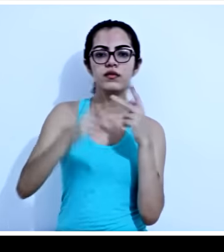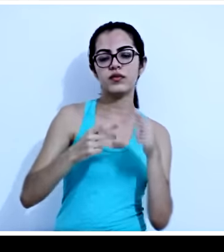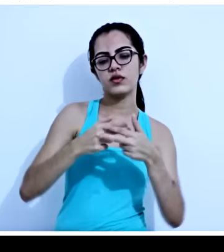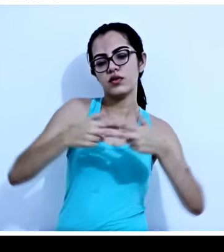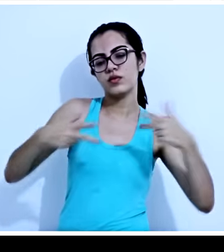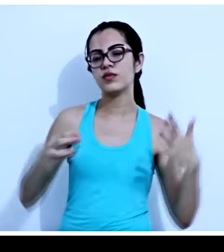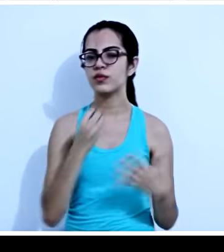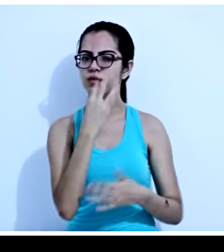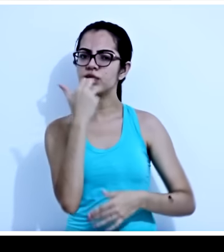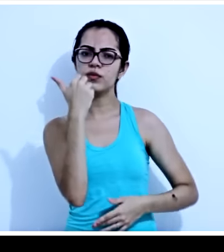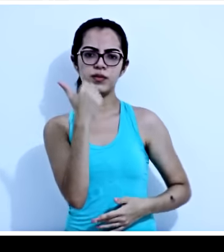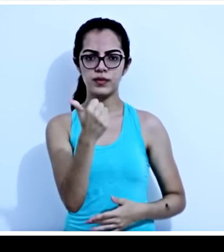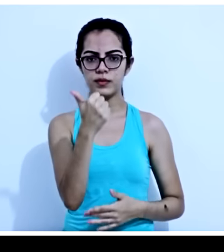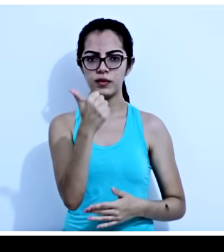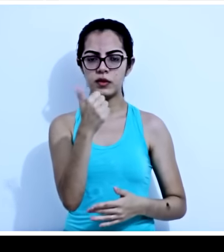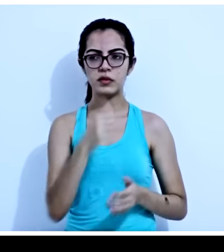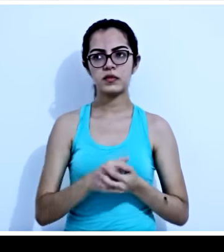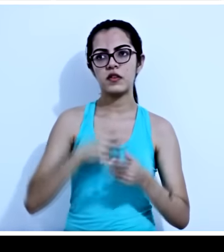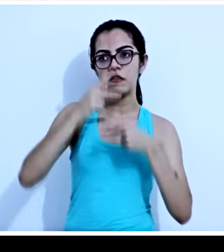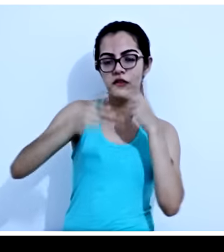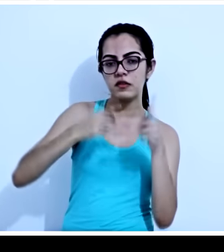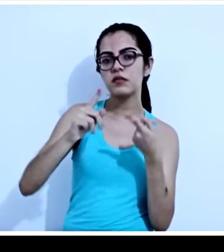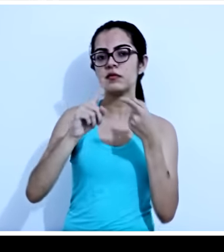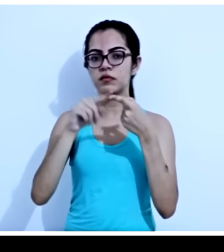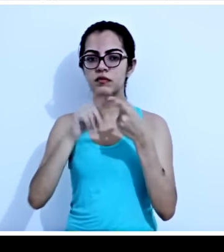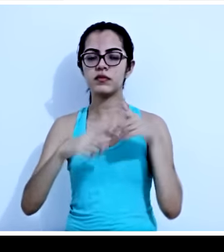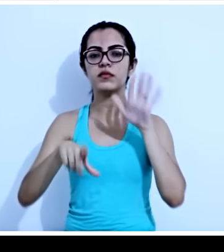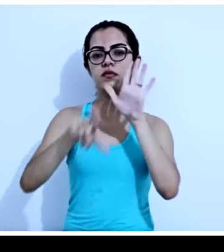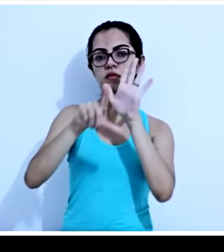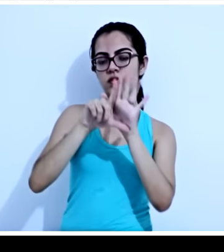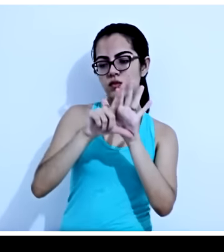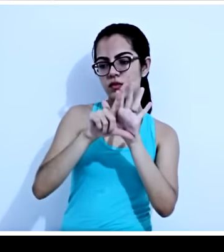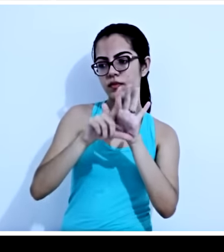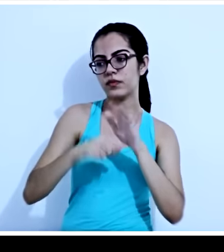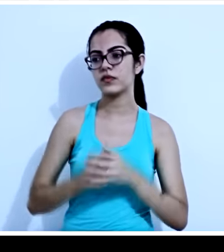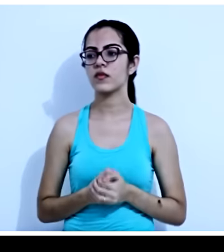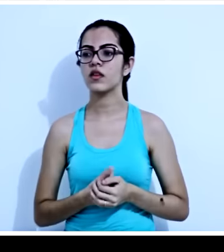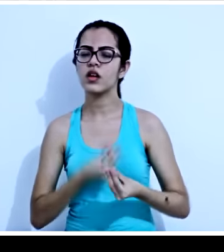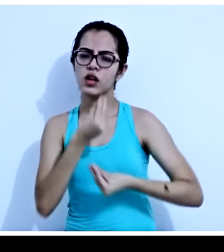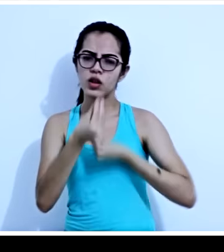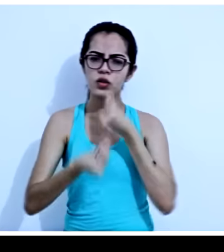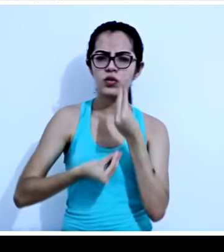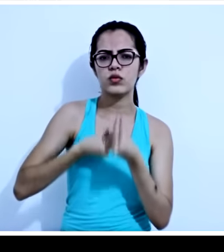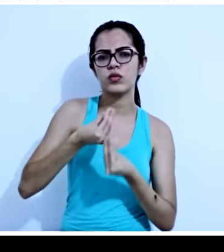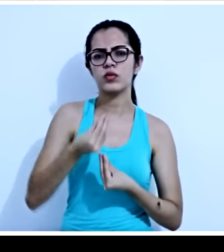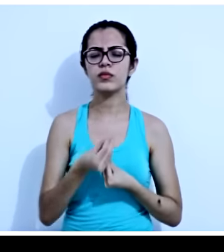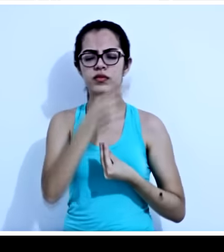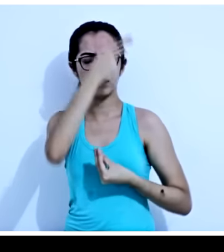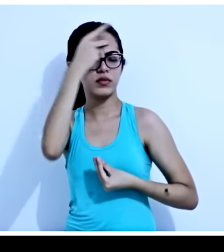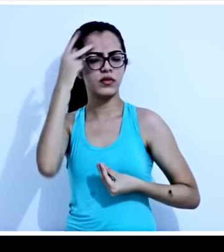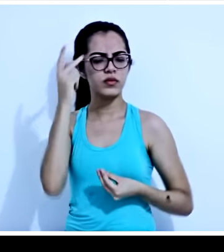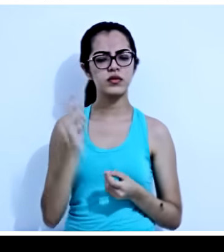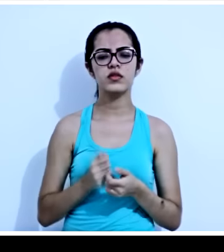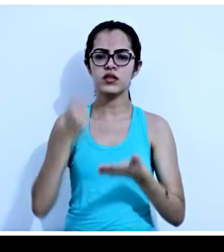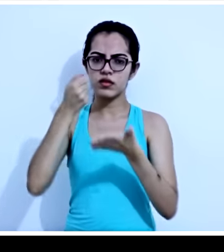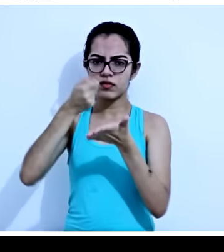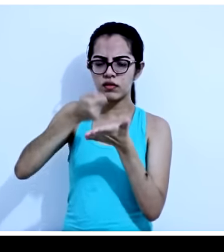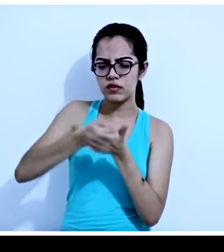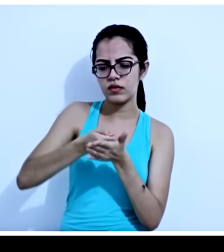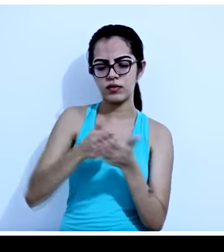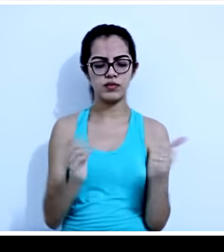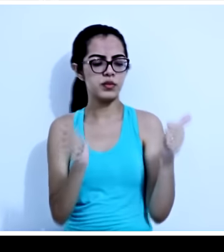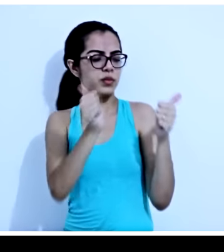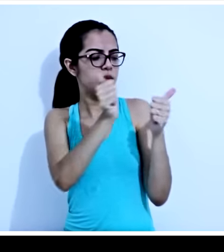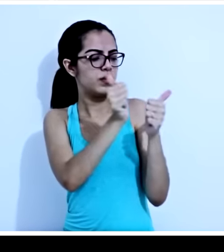leis, Jesus traz para os seus ouvintes a maneira como eles deveriam se relacionar uns com os outros, a maneira